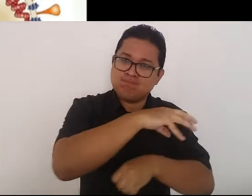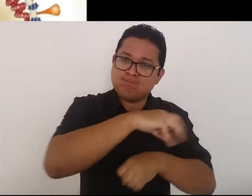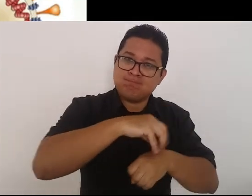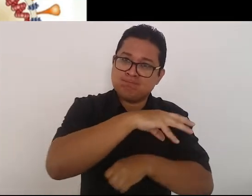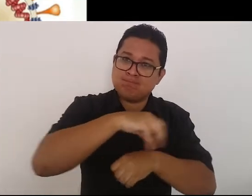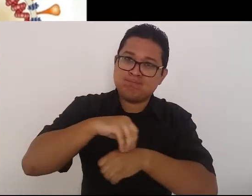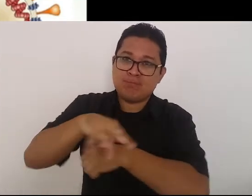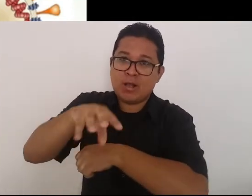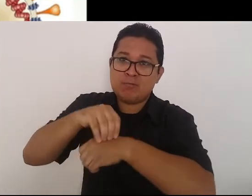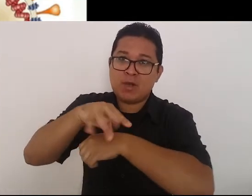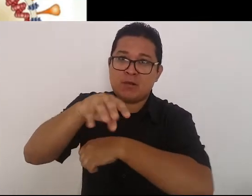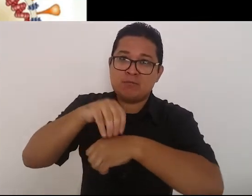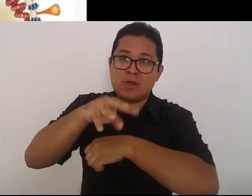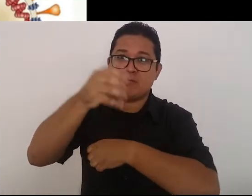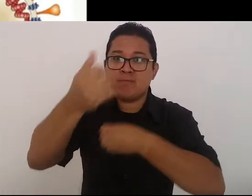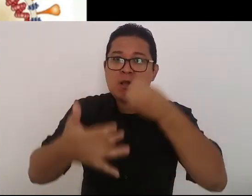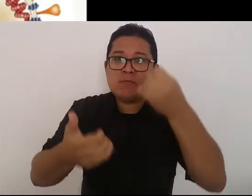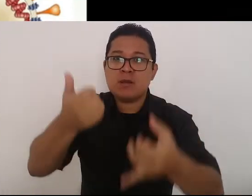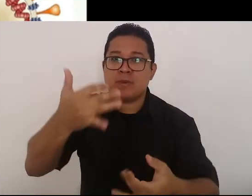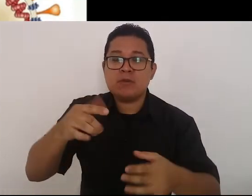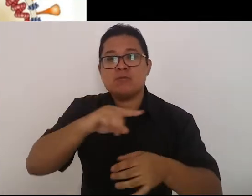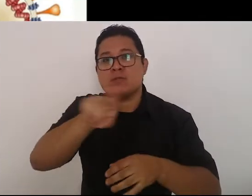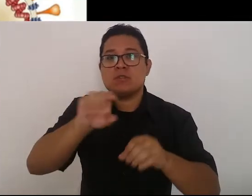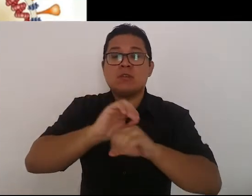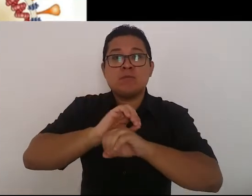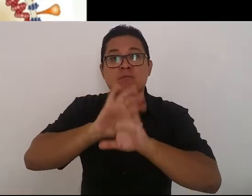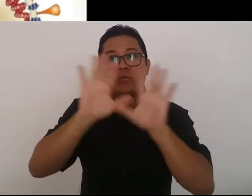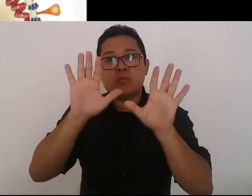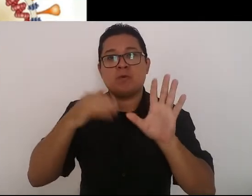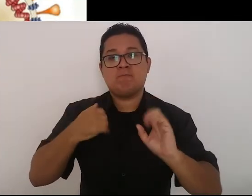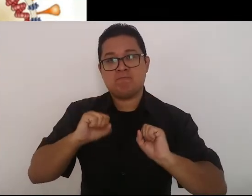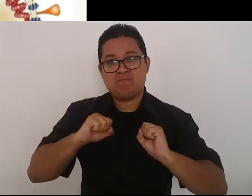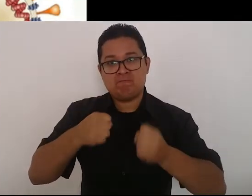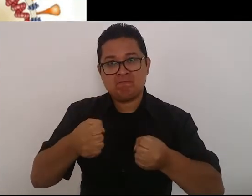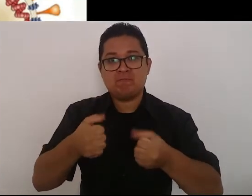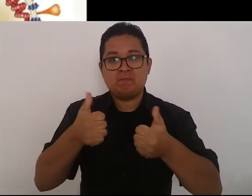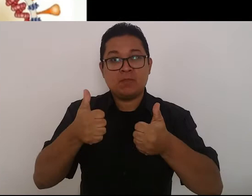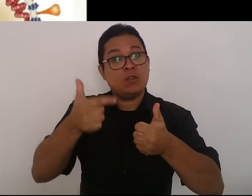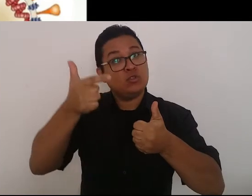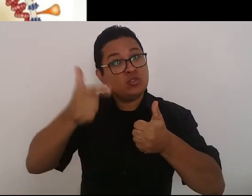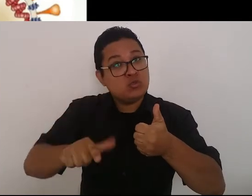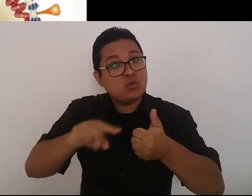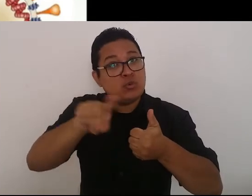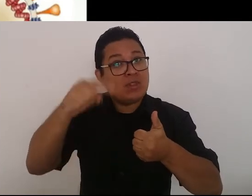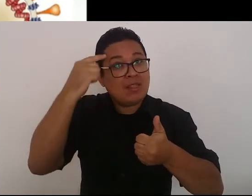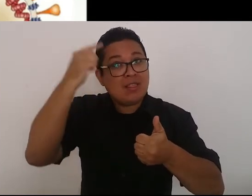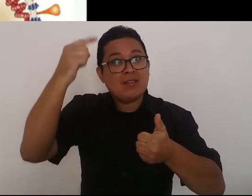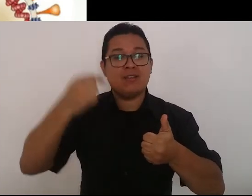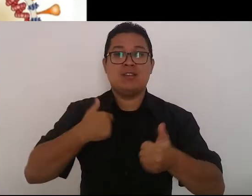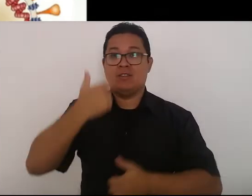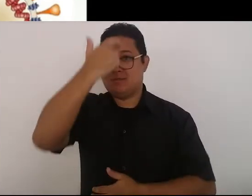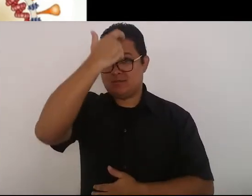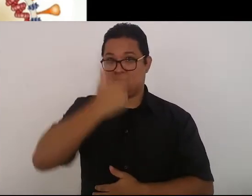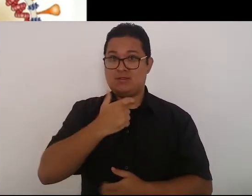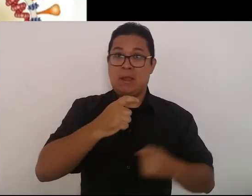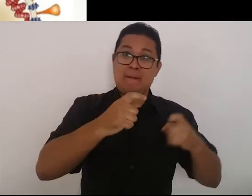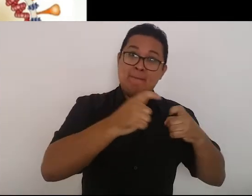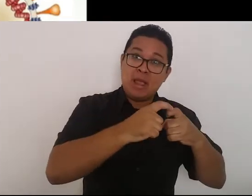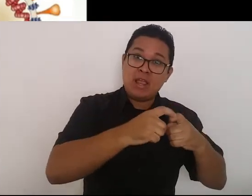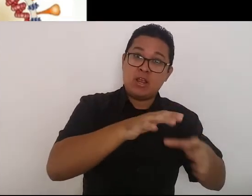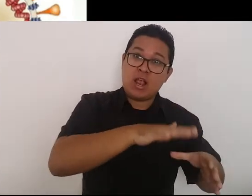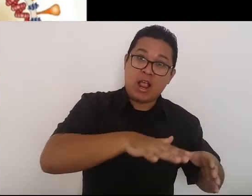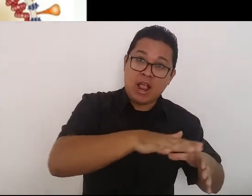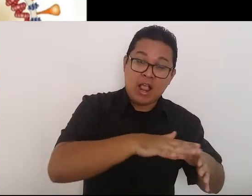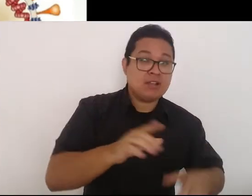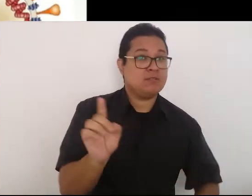possível, mas, de novo, não sou um médico e mesmo que o fosse, a virose é tão